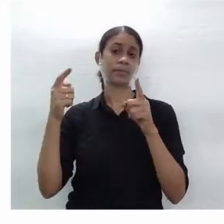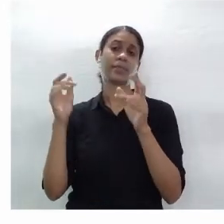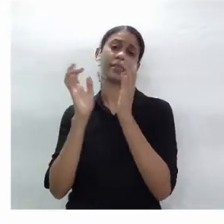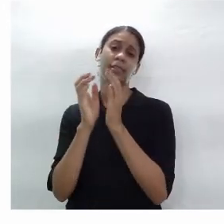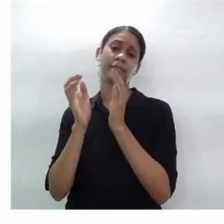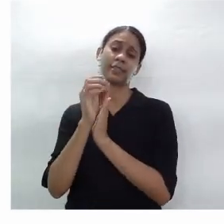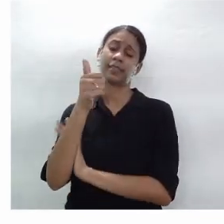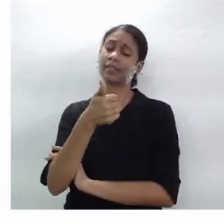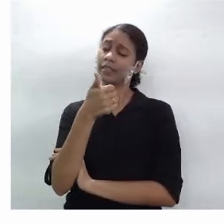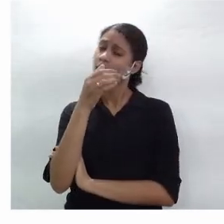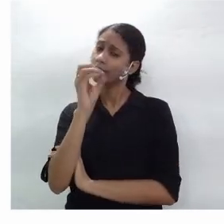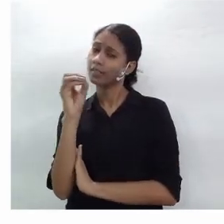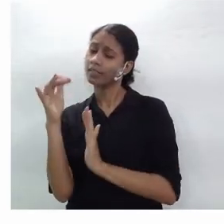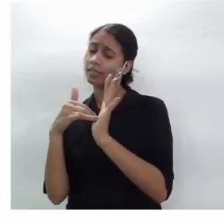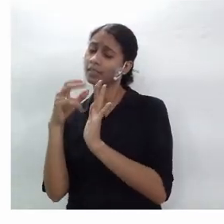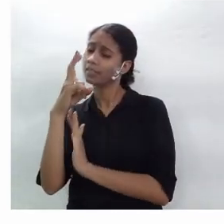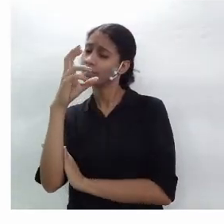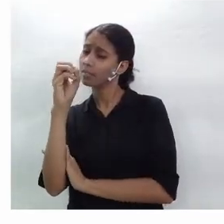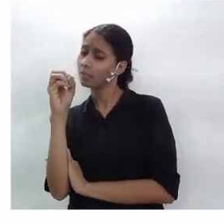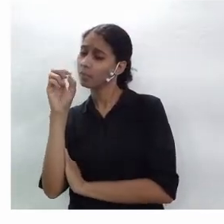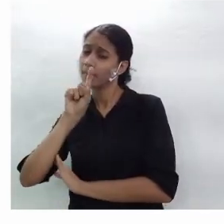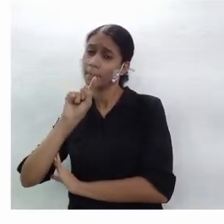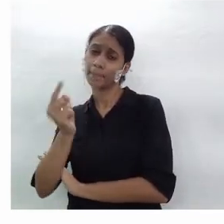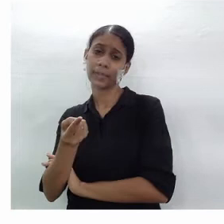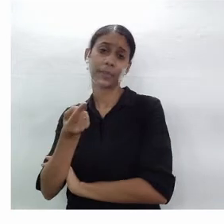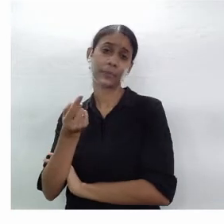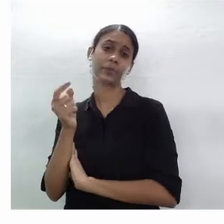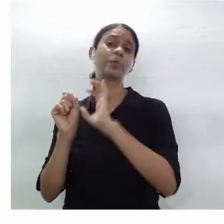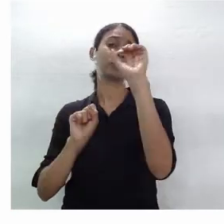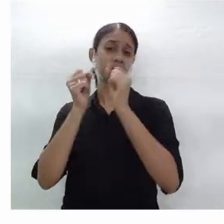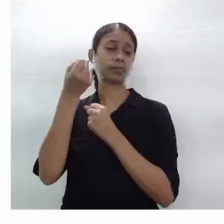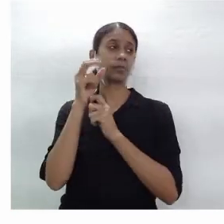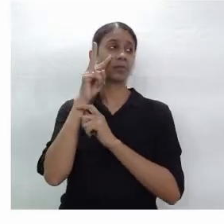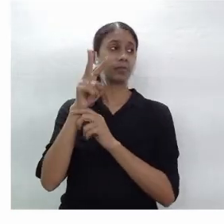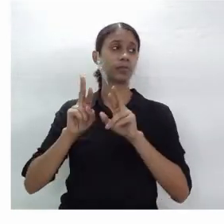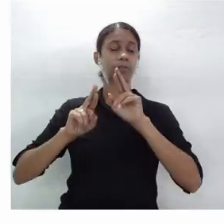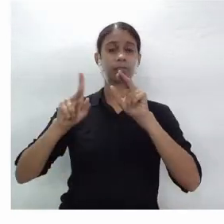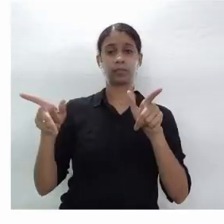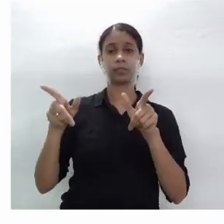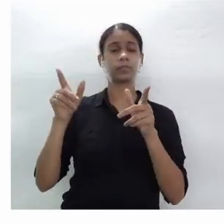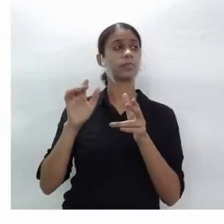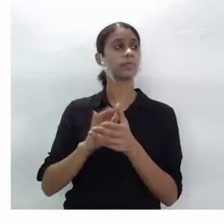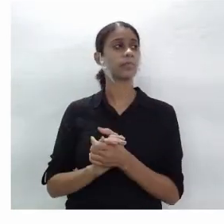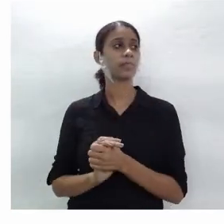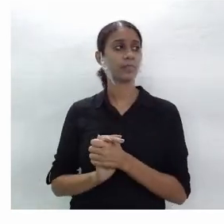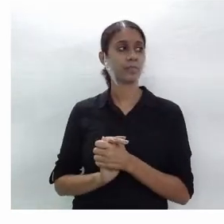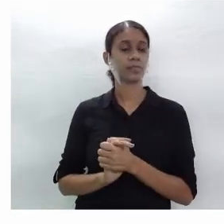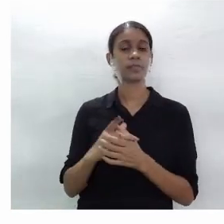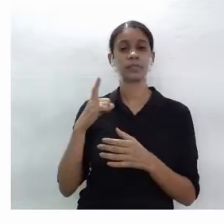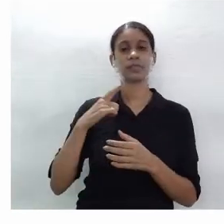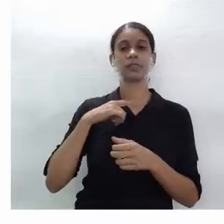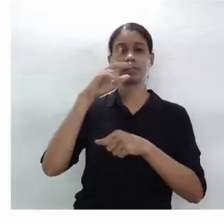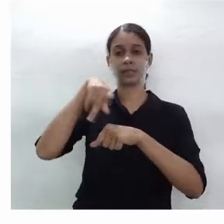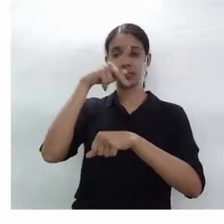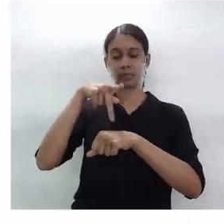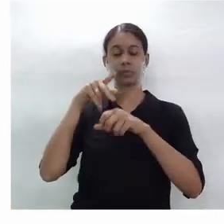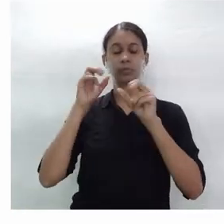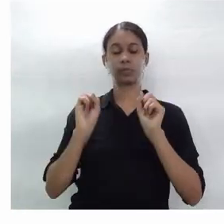indústrias, Pernambuco. Então, você vê aí as questões das diferenças industriais no país.